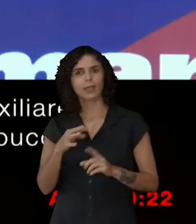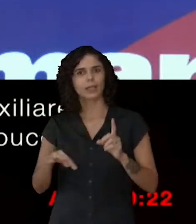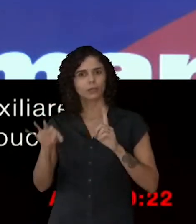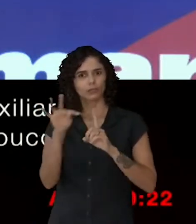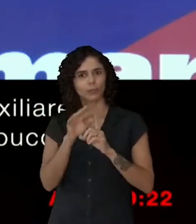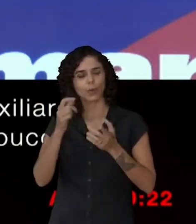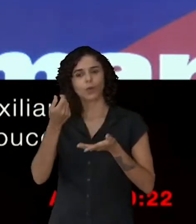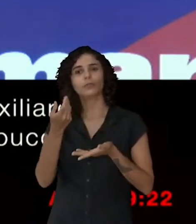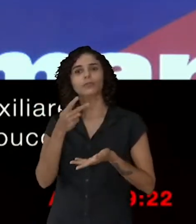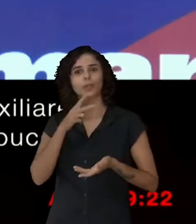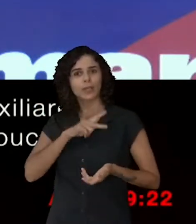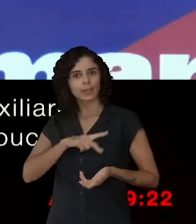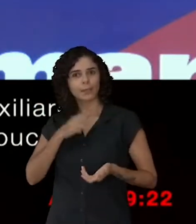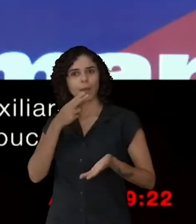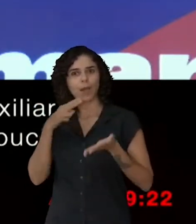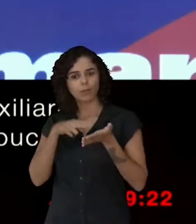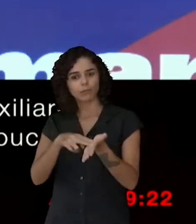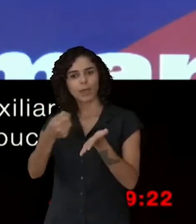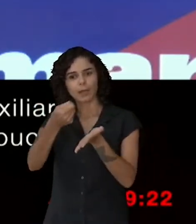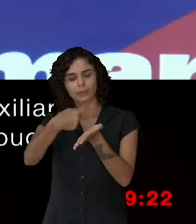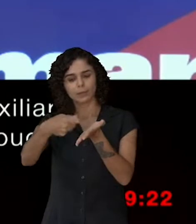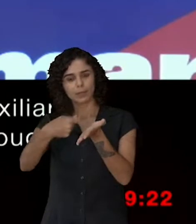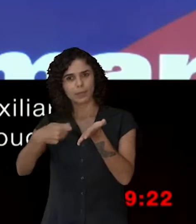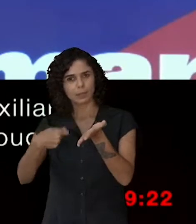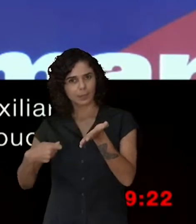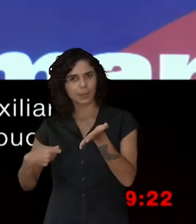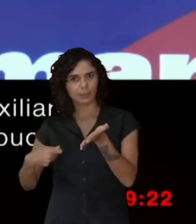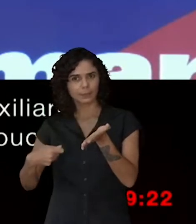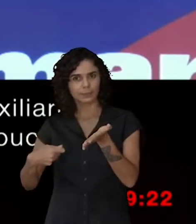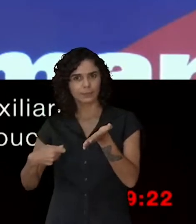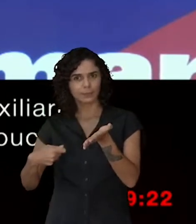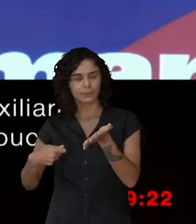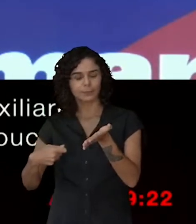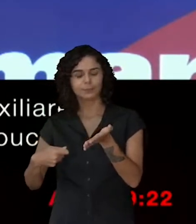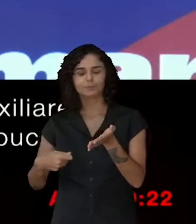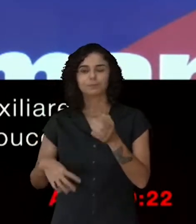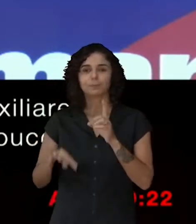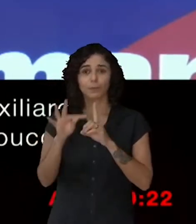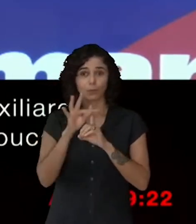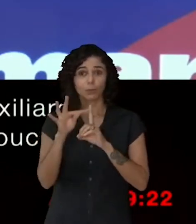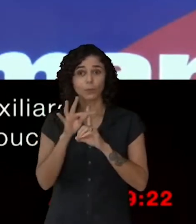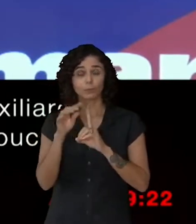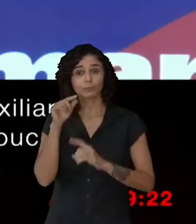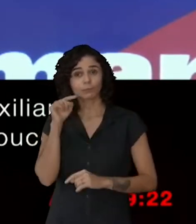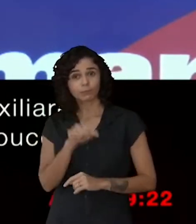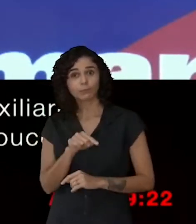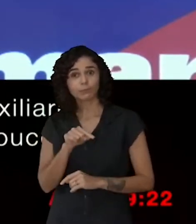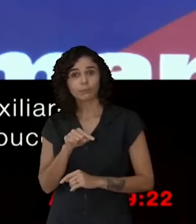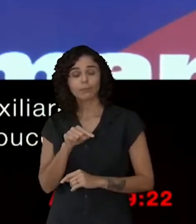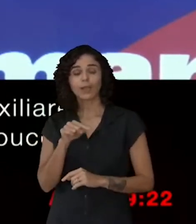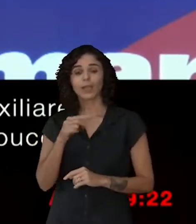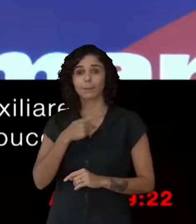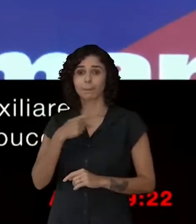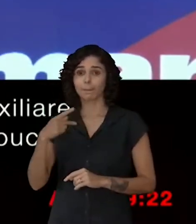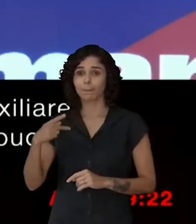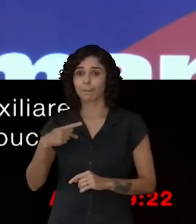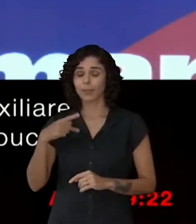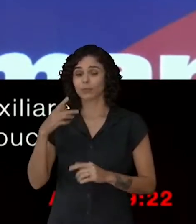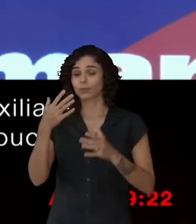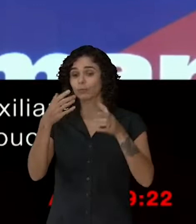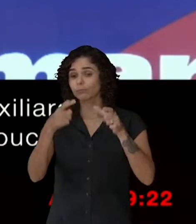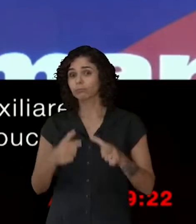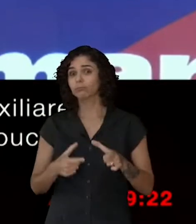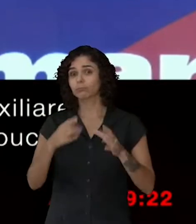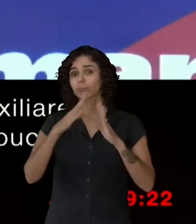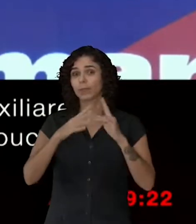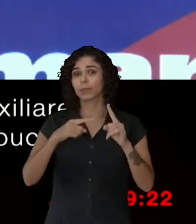Paulo escreve a carta a Timóteo, que ficou como pastor dessa igreja